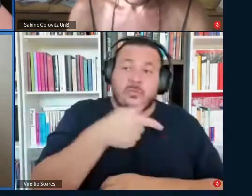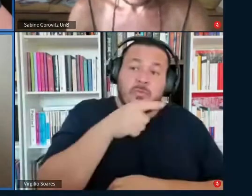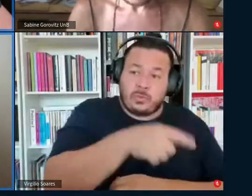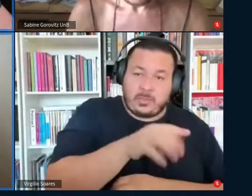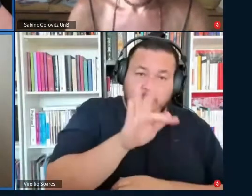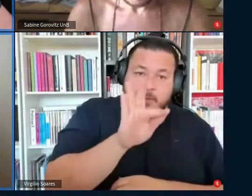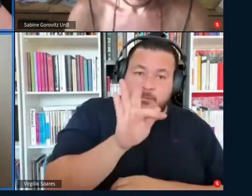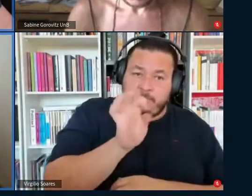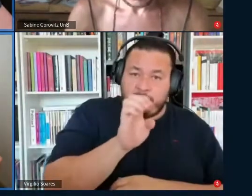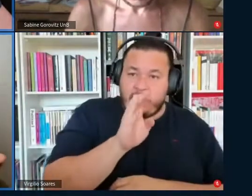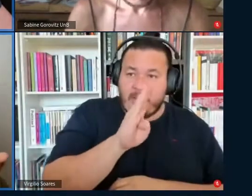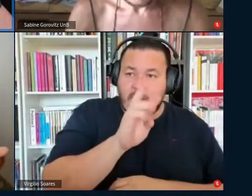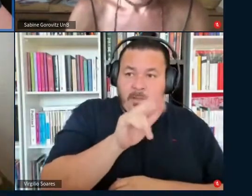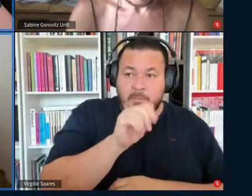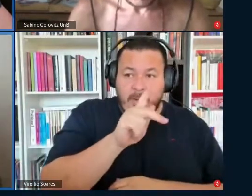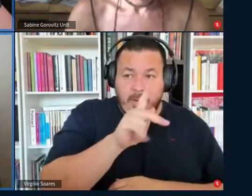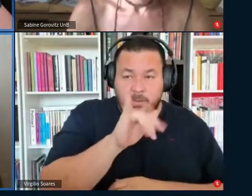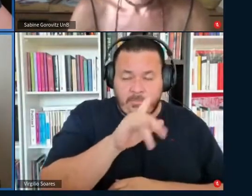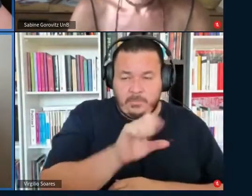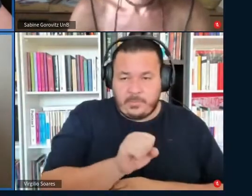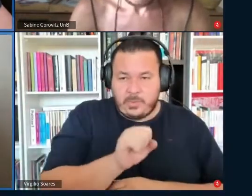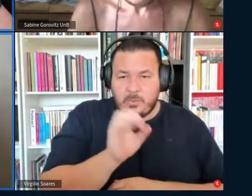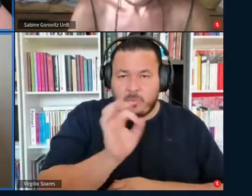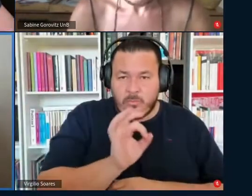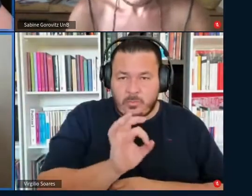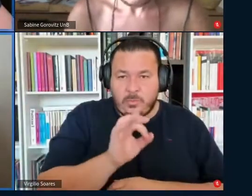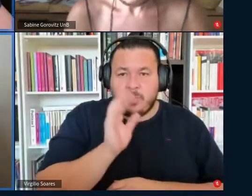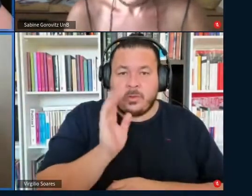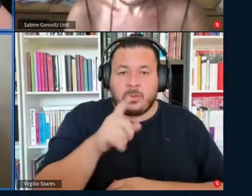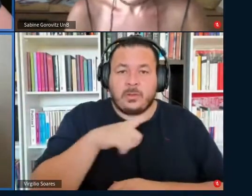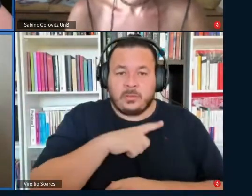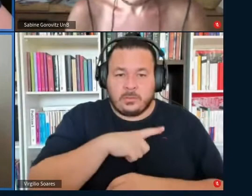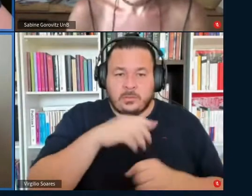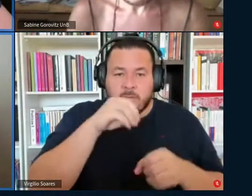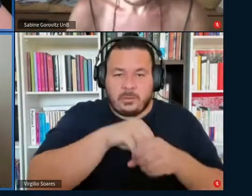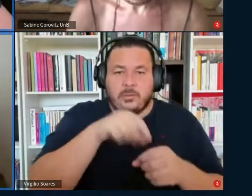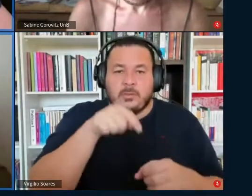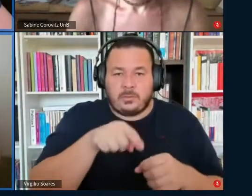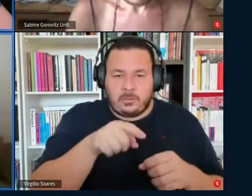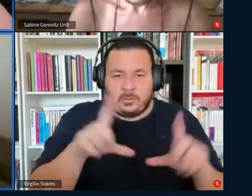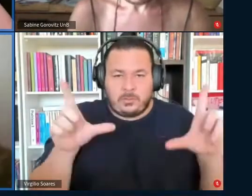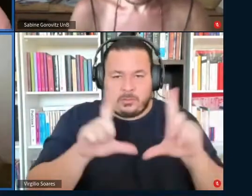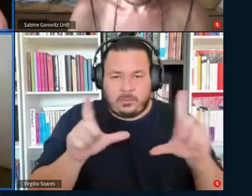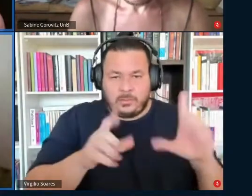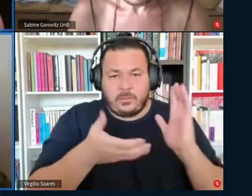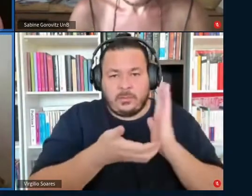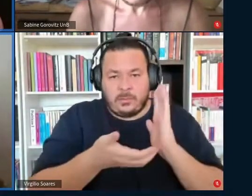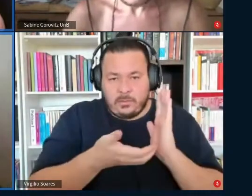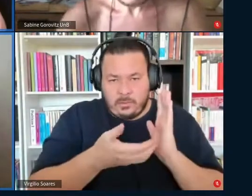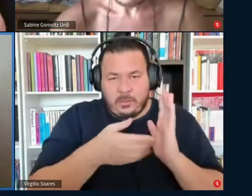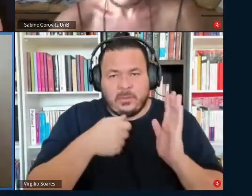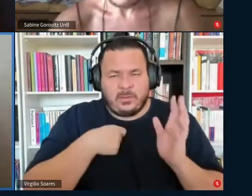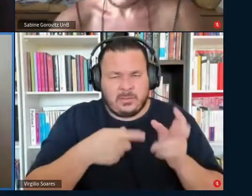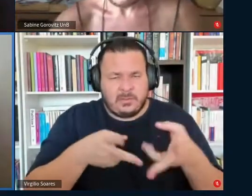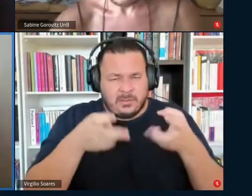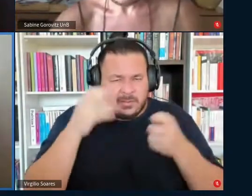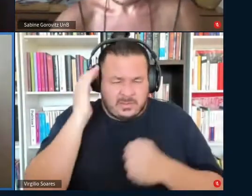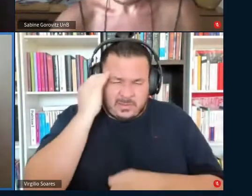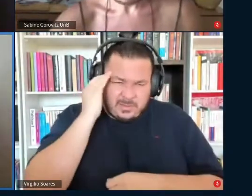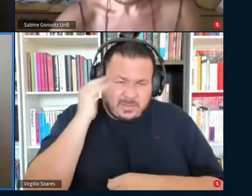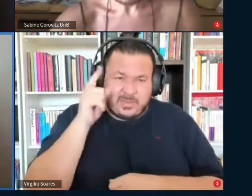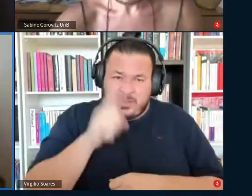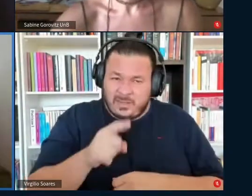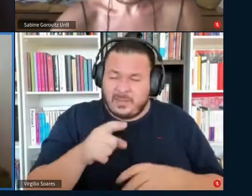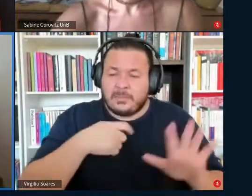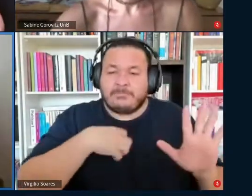tão fortemente, mas que está no documento da TV Câmara. Você entende como é uma rede de sentidos aí que